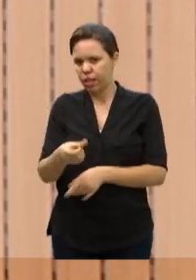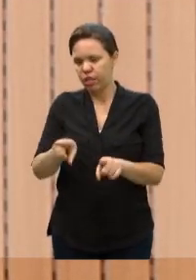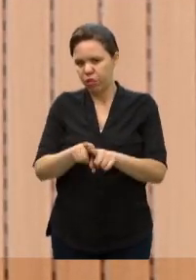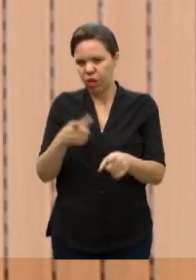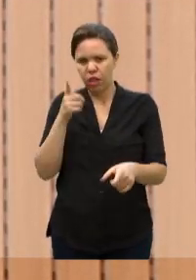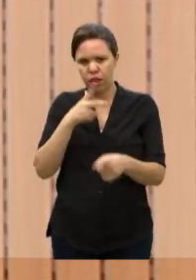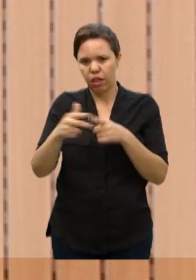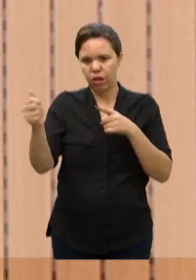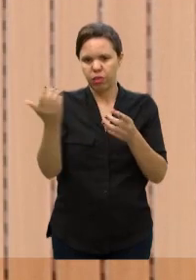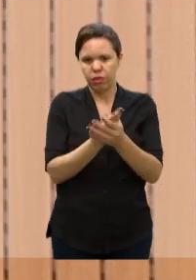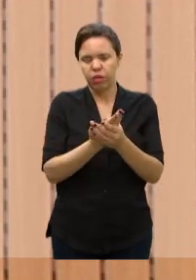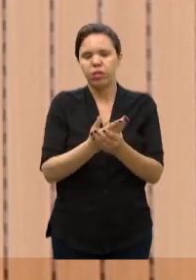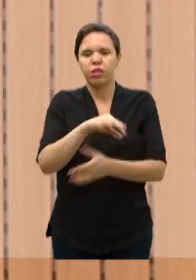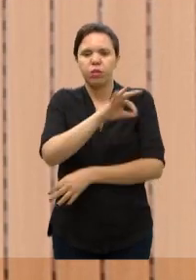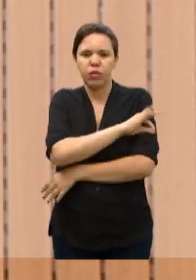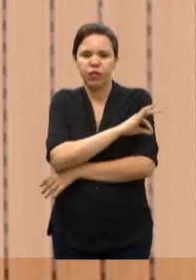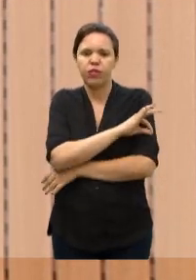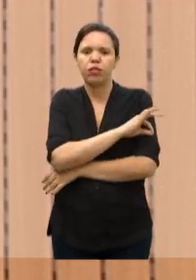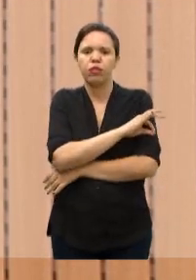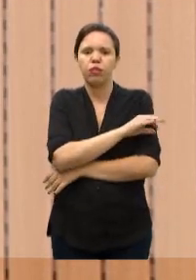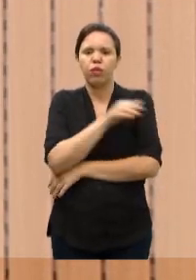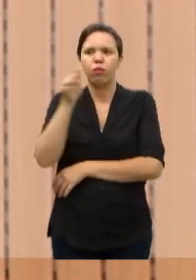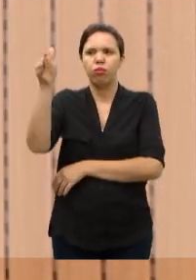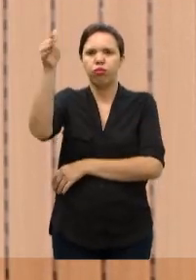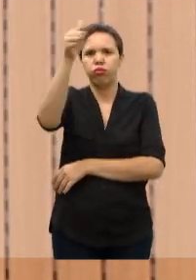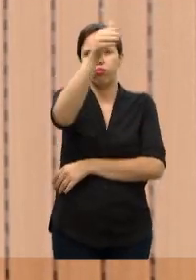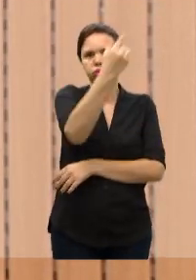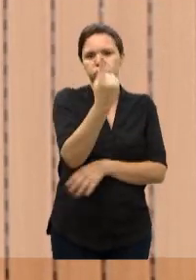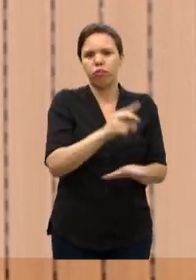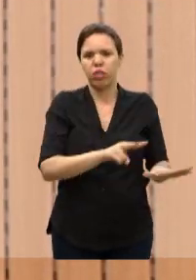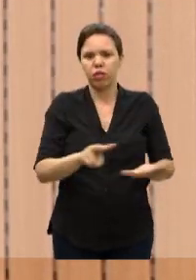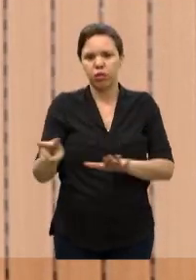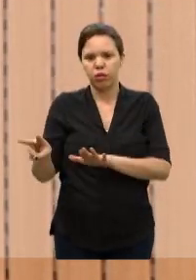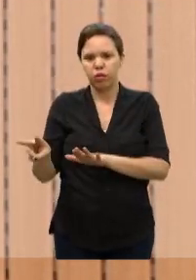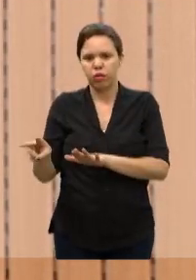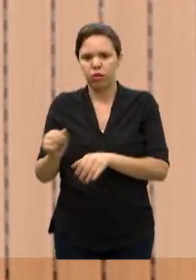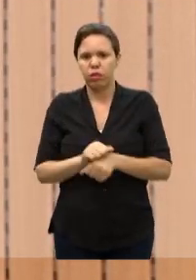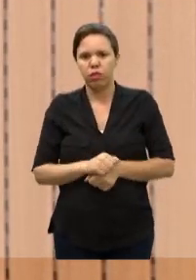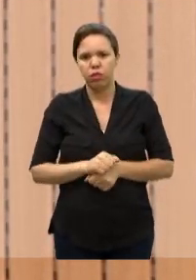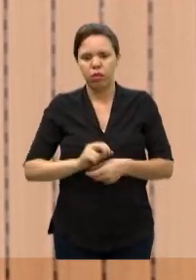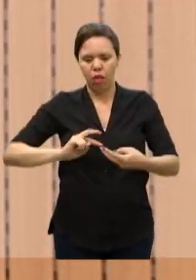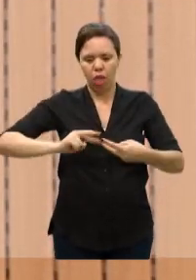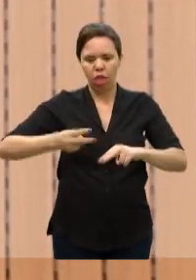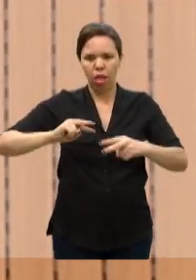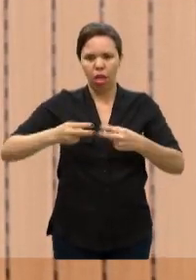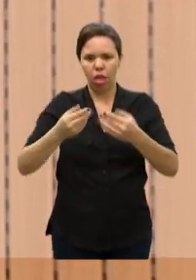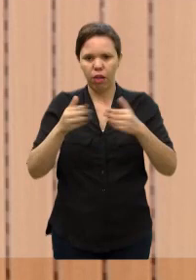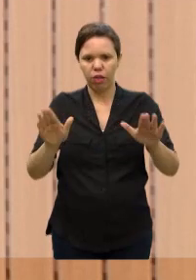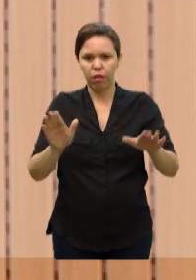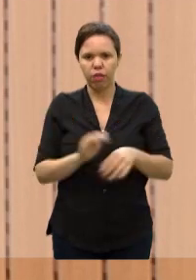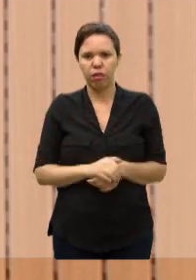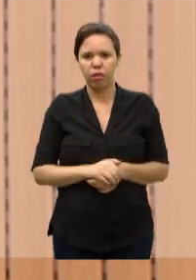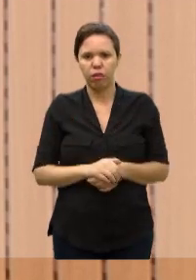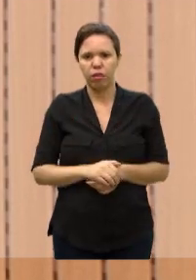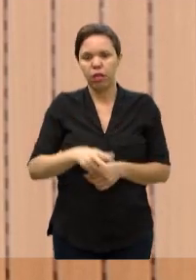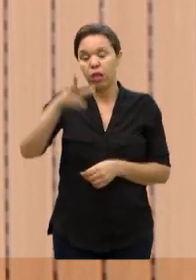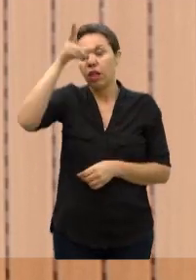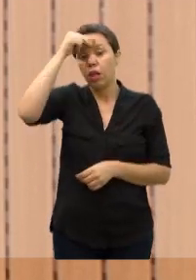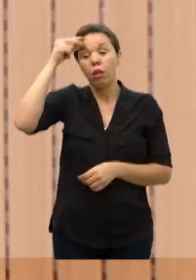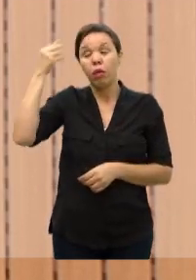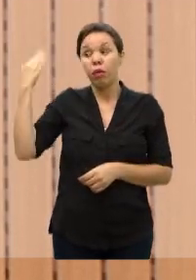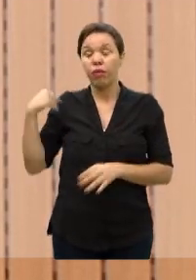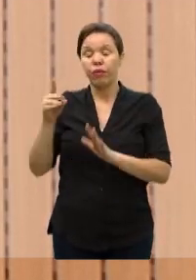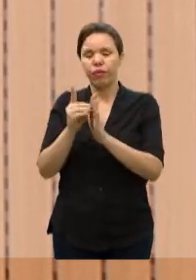a prefeitura rodou na cidade de Campinas uma semana com a catraca liberada e aí o prefeito fez